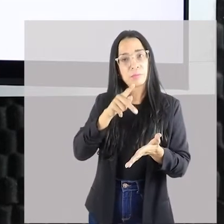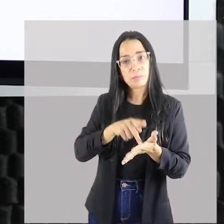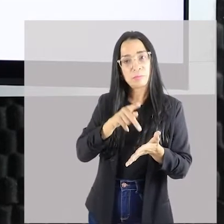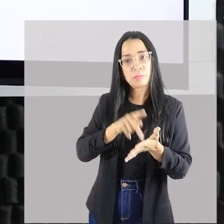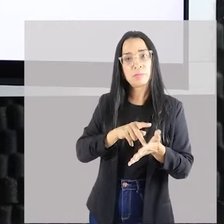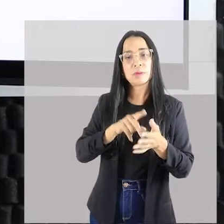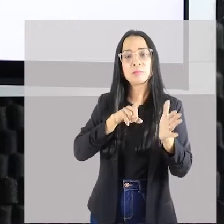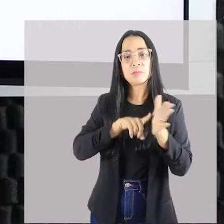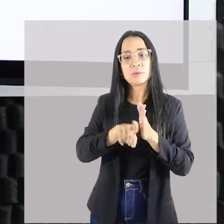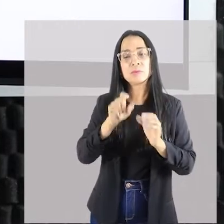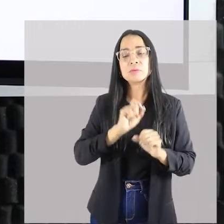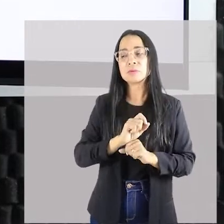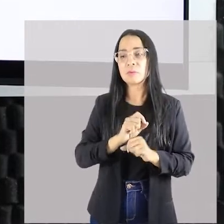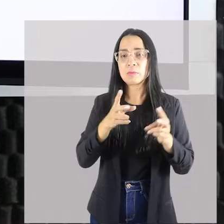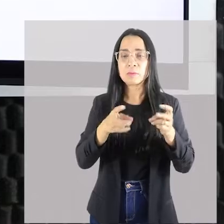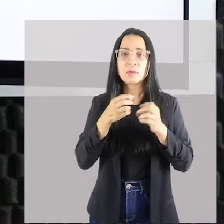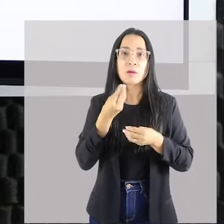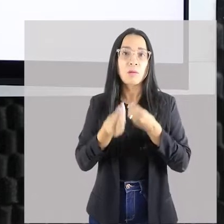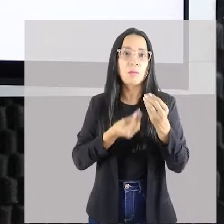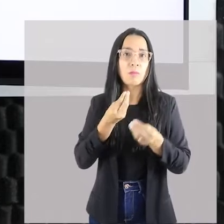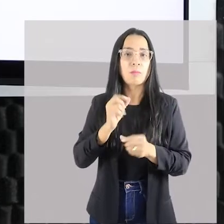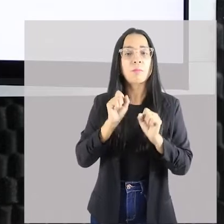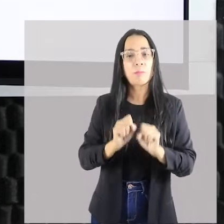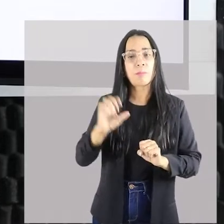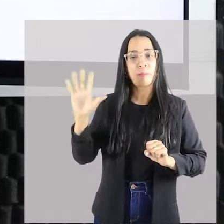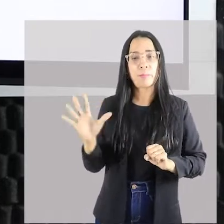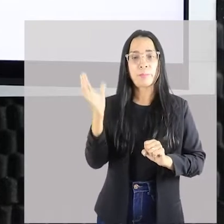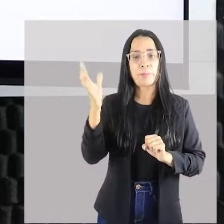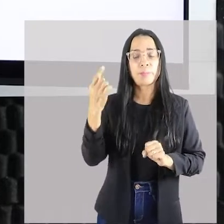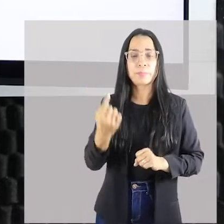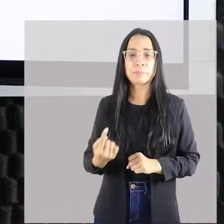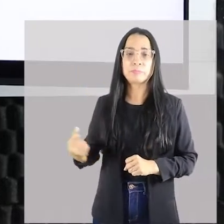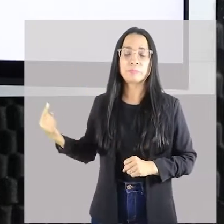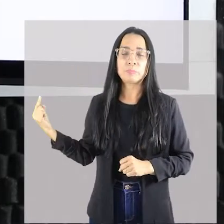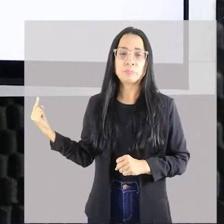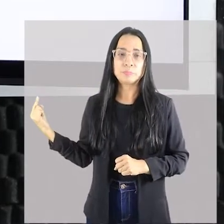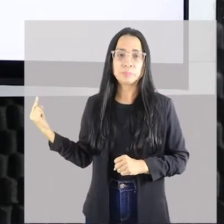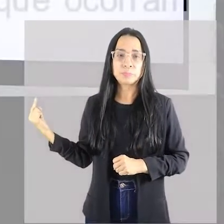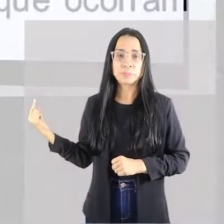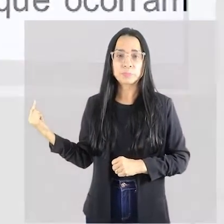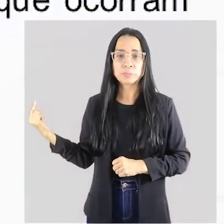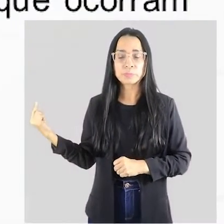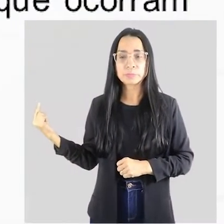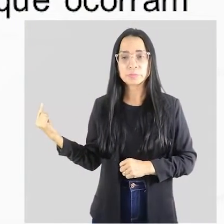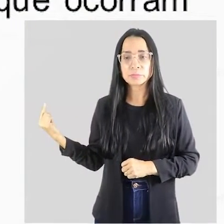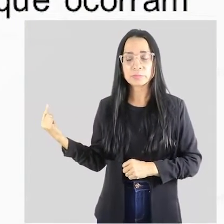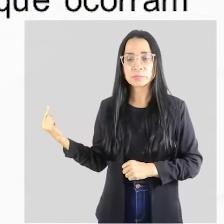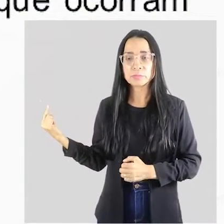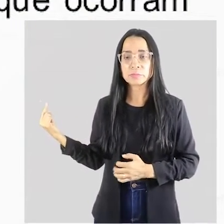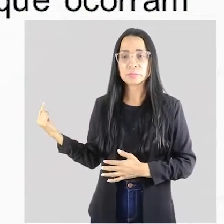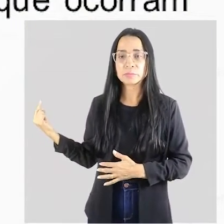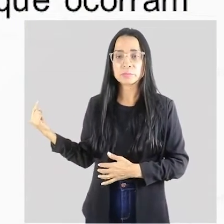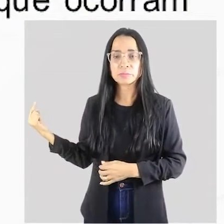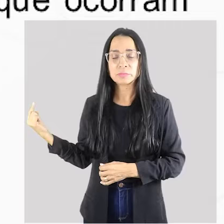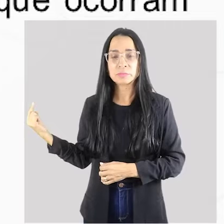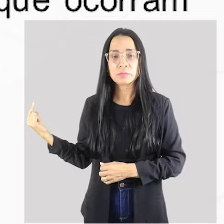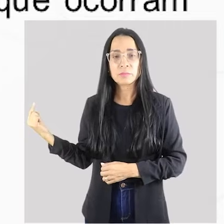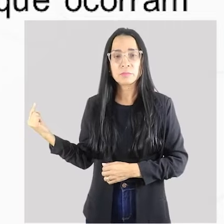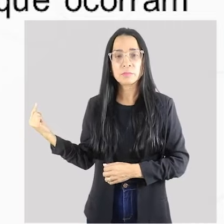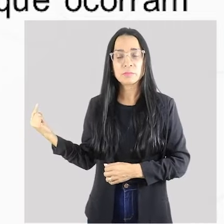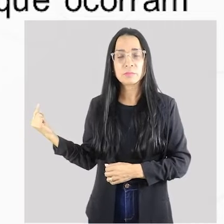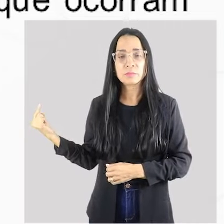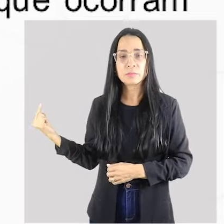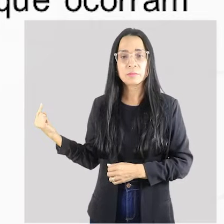uma questão pra gente observar como isso pode acontecer, tá? Lê aqui comigo. Com referência às mutações,